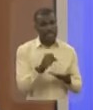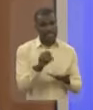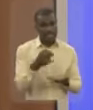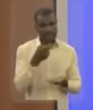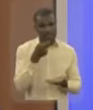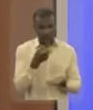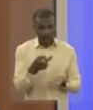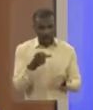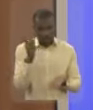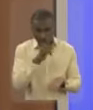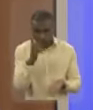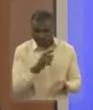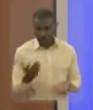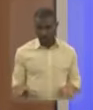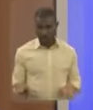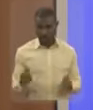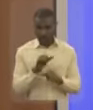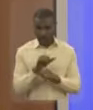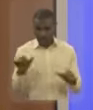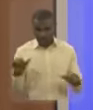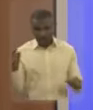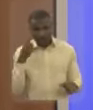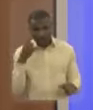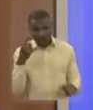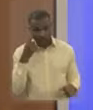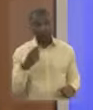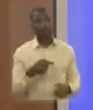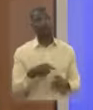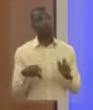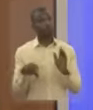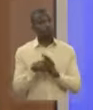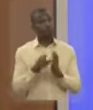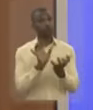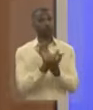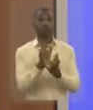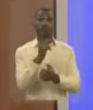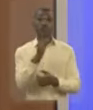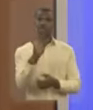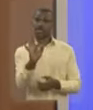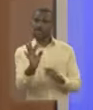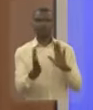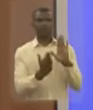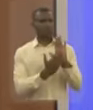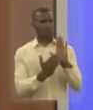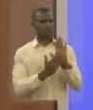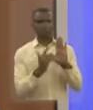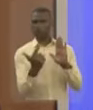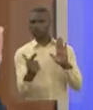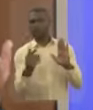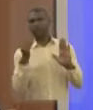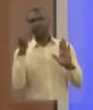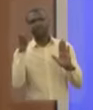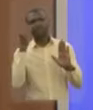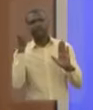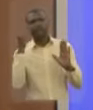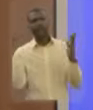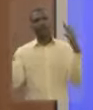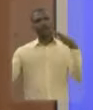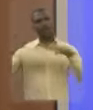inverdade mentira na campanha é do DNA do PT como não tem proposta tenta